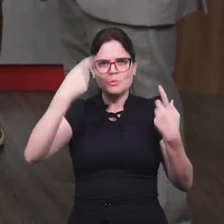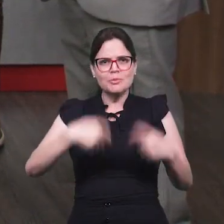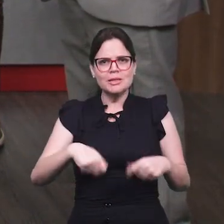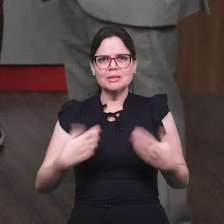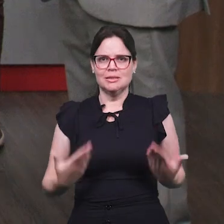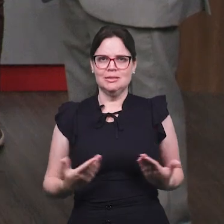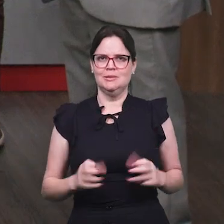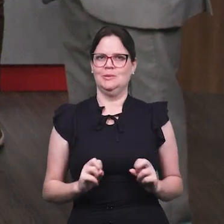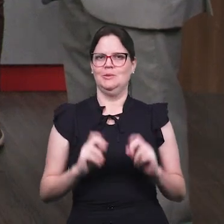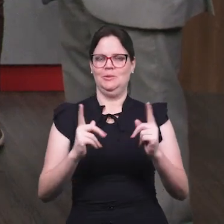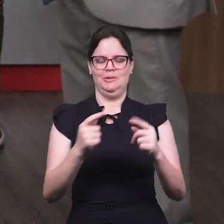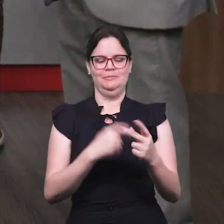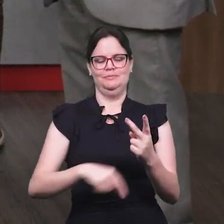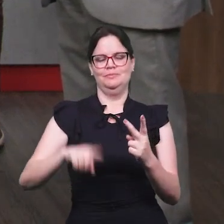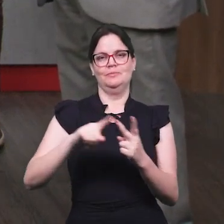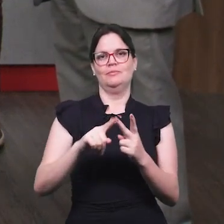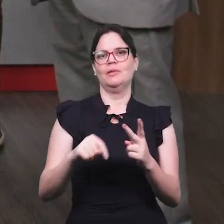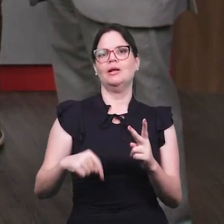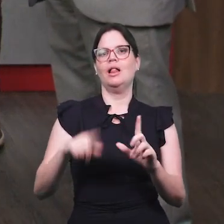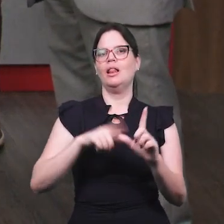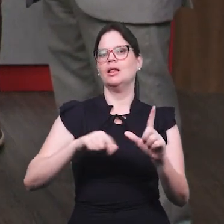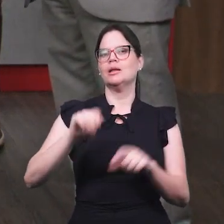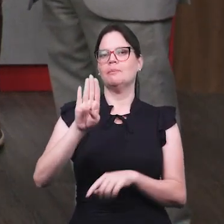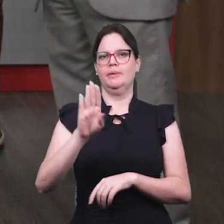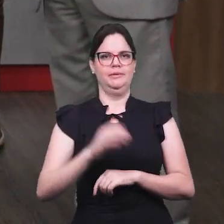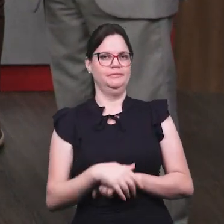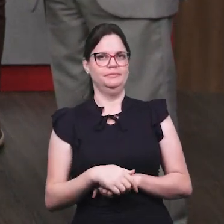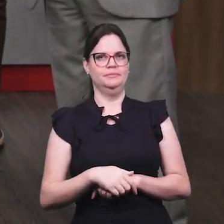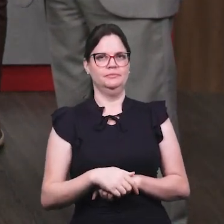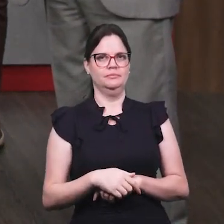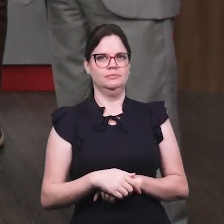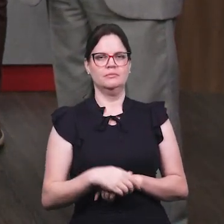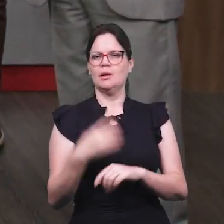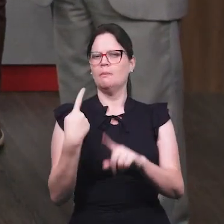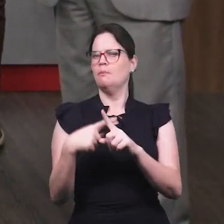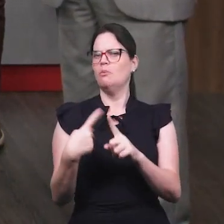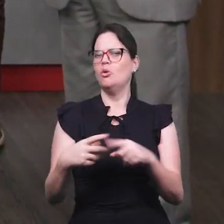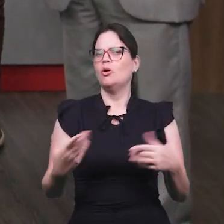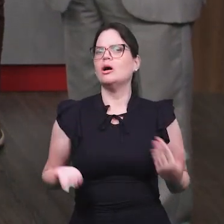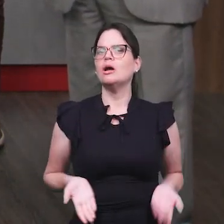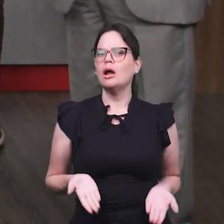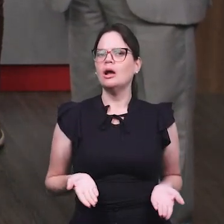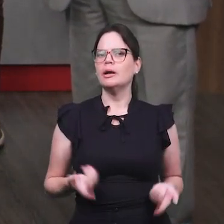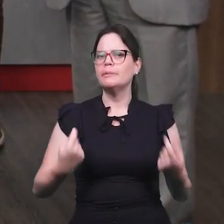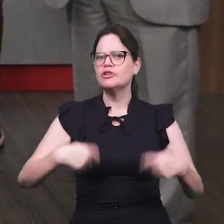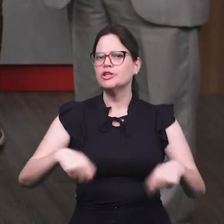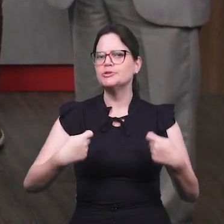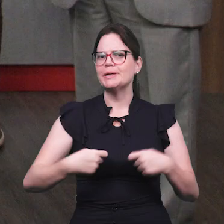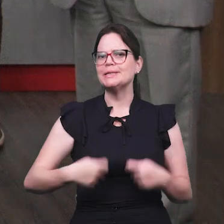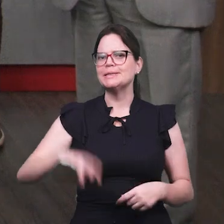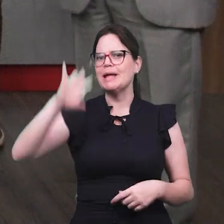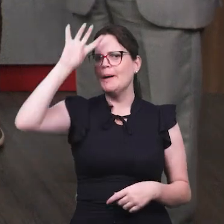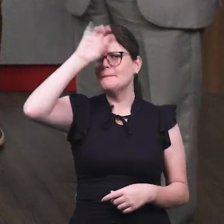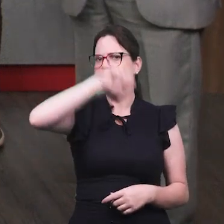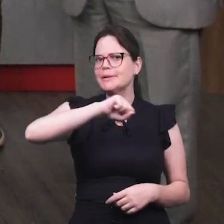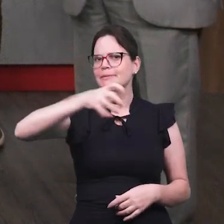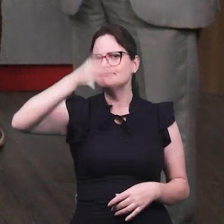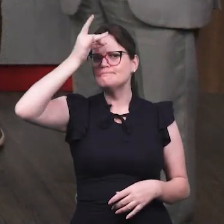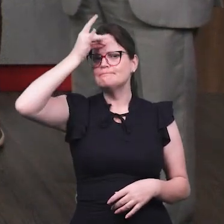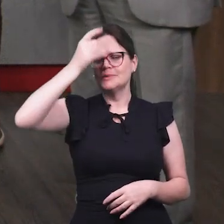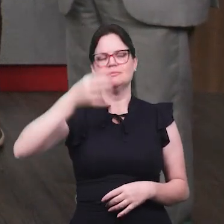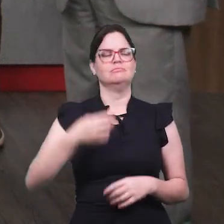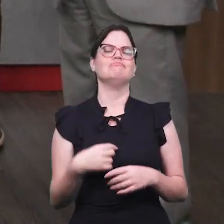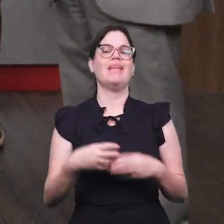guardar a palavra de Deus no nosso coração. Muito bem, agora a pergunta, a letra B, a segunda pergunta, que diz assim: por que